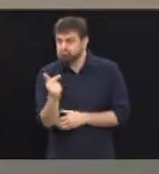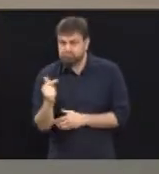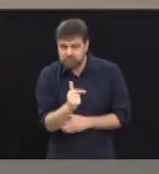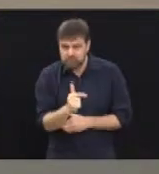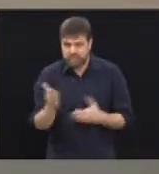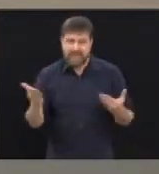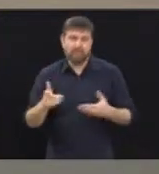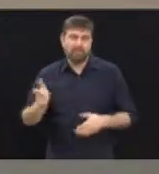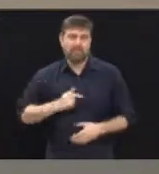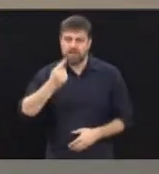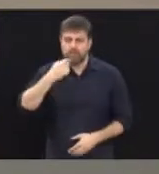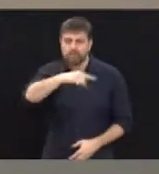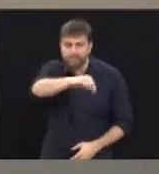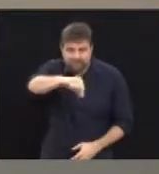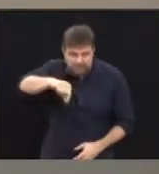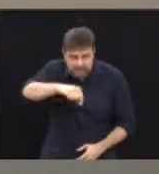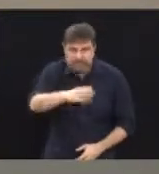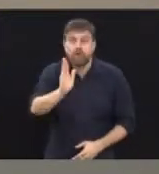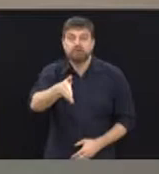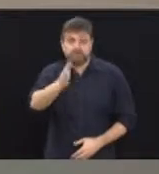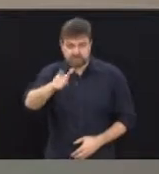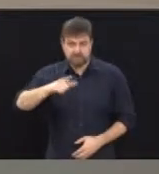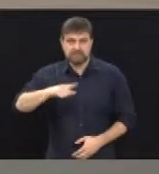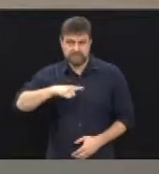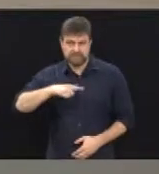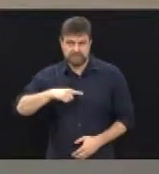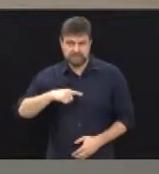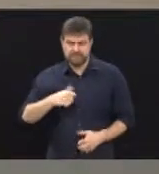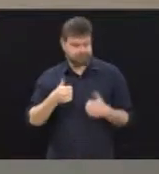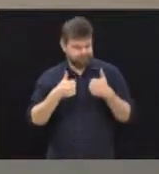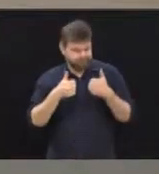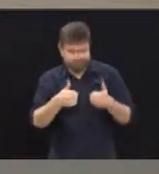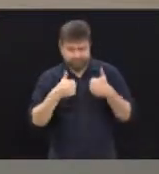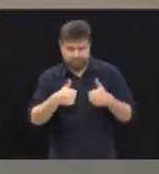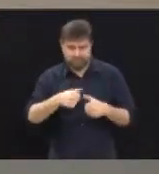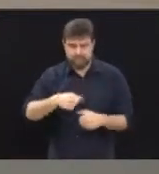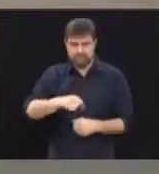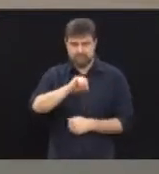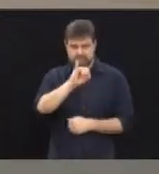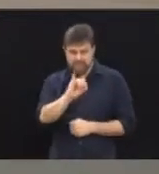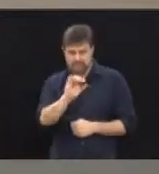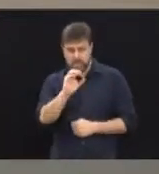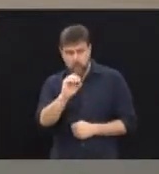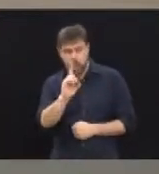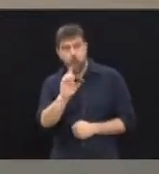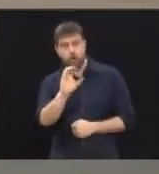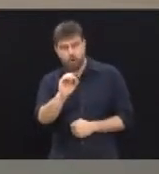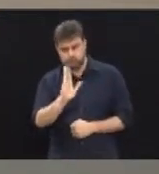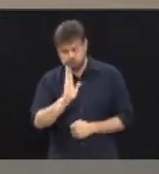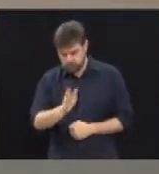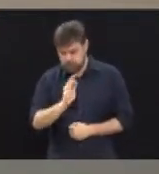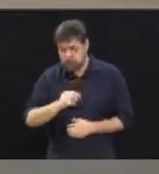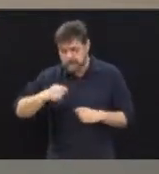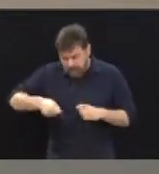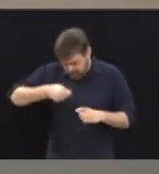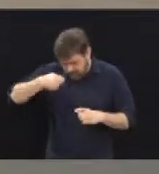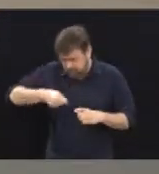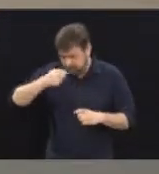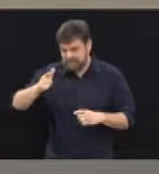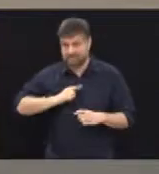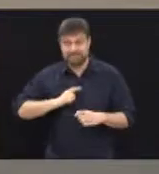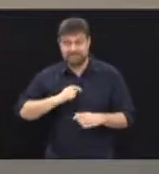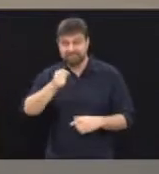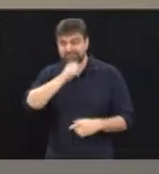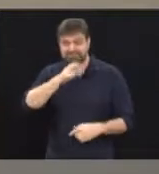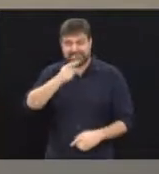é suplementado no sal, a gente tem tá tudo bem com a quantidade de iodo na nossa alimentação e tudo, mas